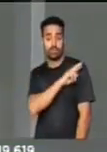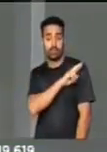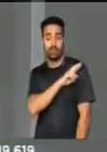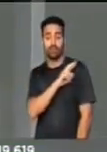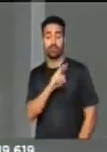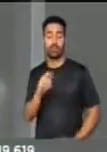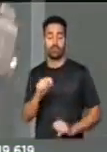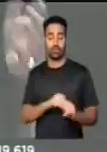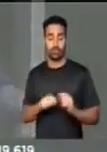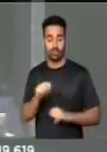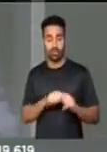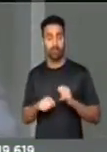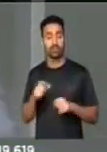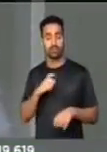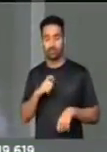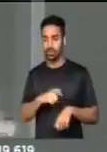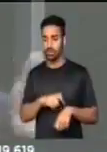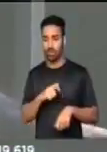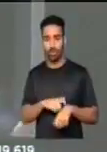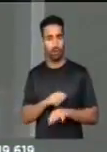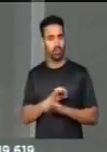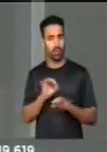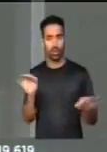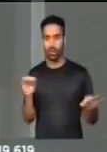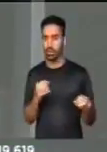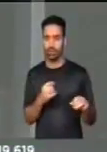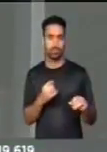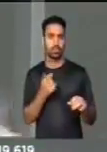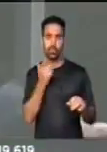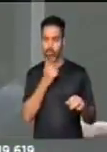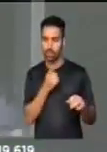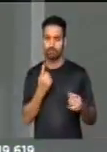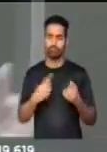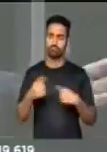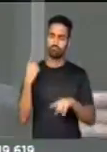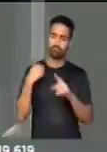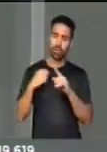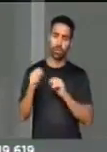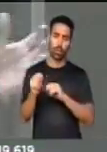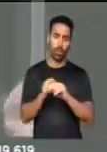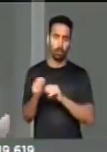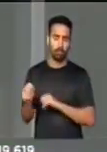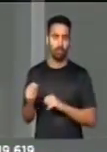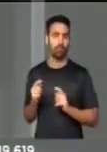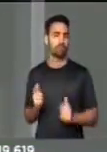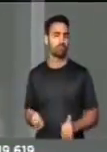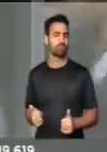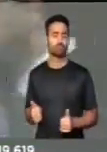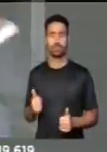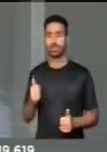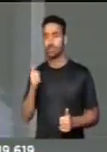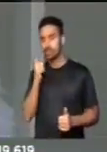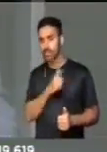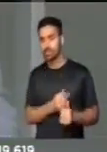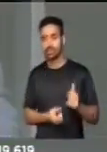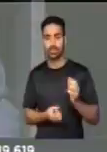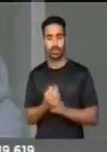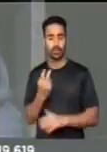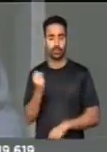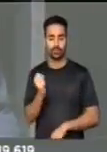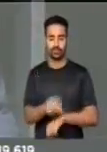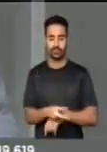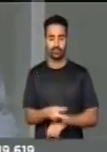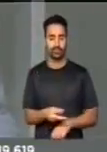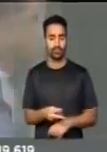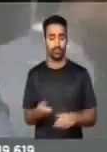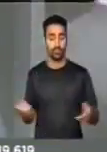inclusive momentos exponenciais de crescimento econômico, que gerou todo um potencial de geração de pleno emprego e que